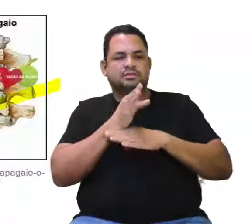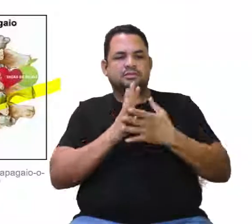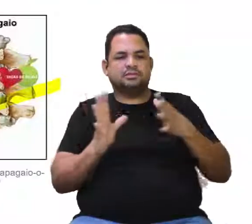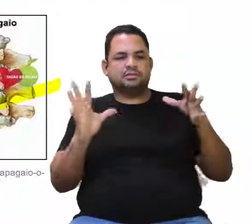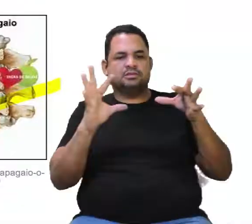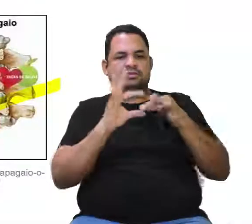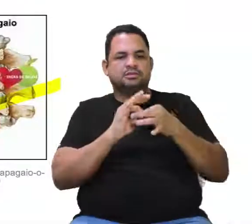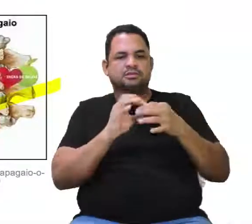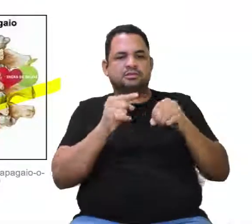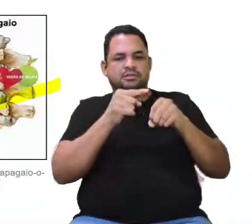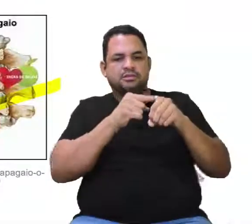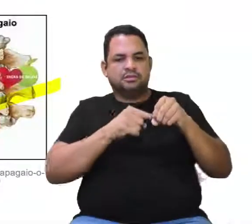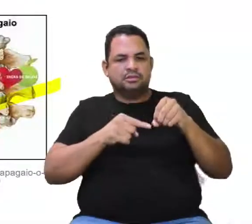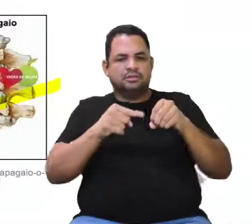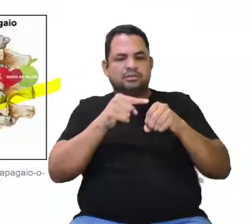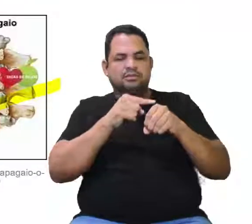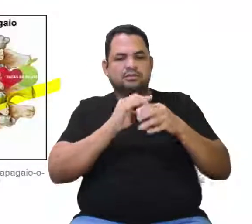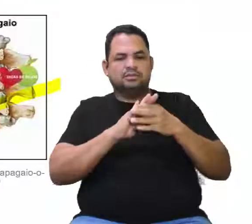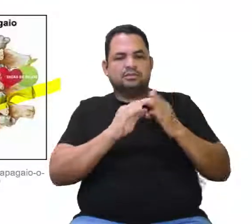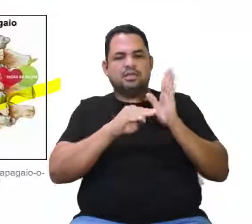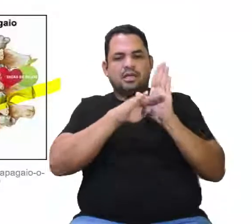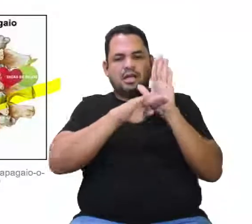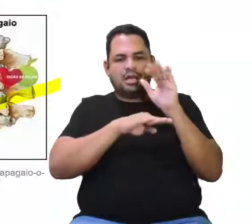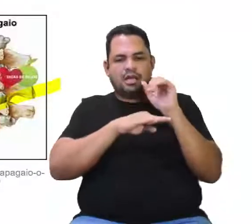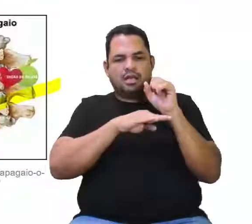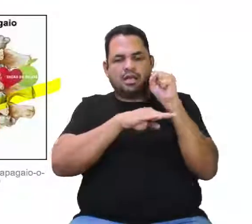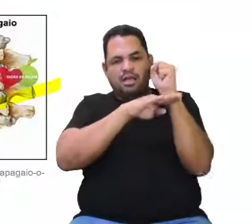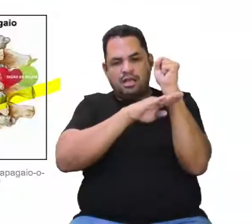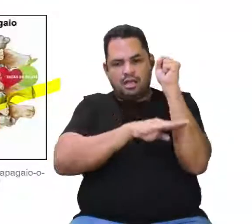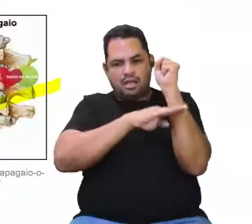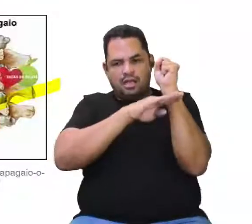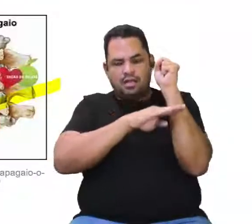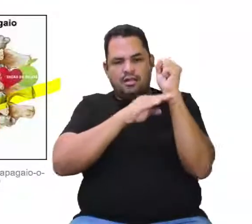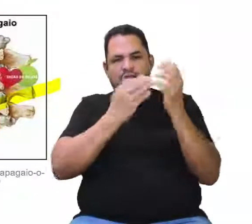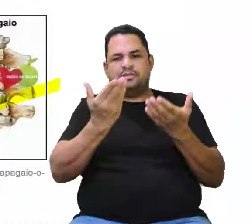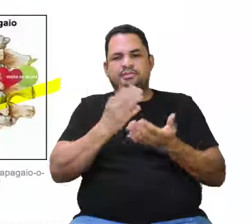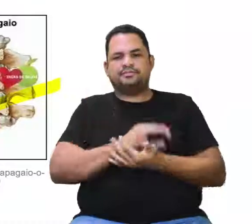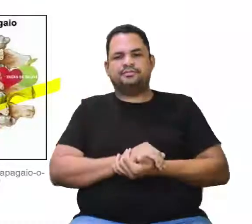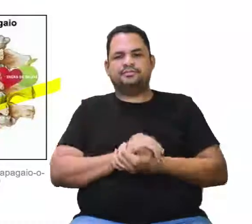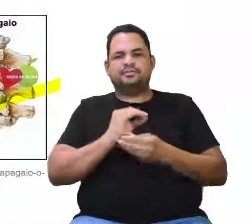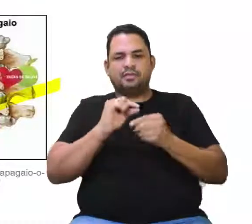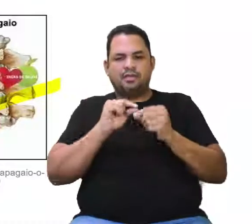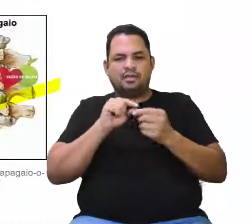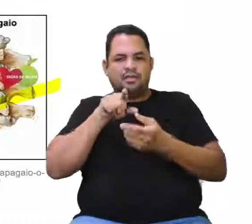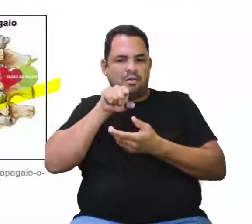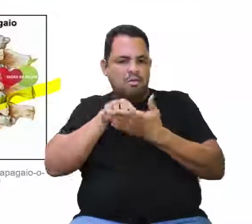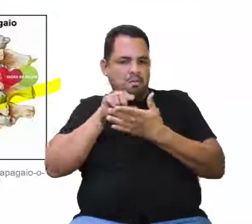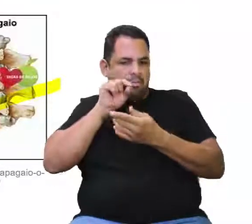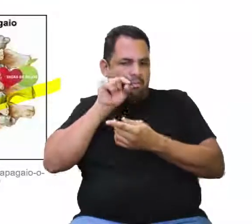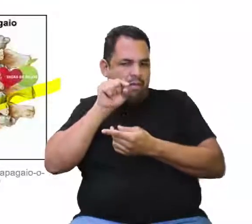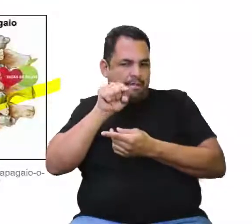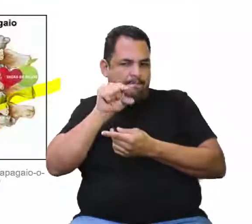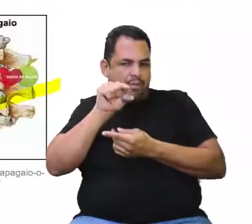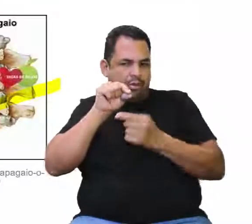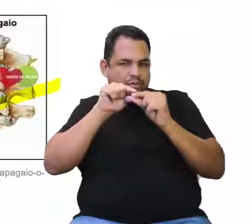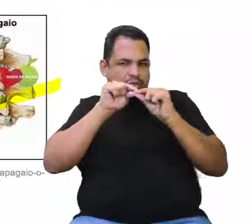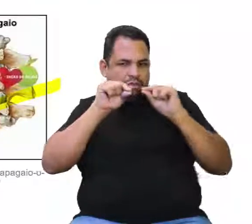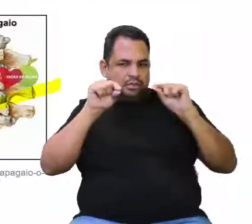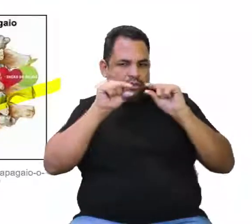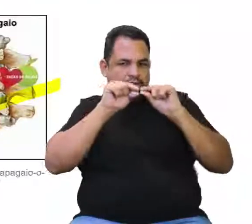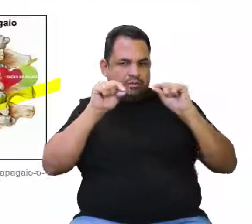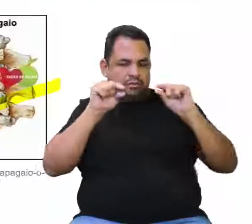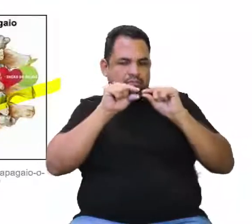aí com um disco intervertebral. Então, é uma protuberância ali, né, que é gerada pelo